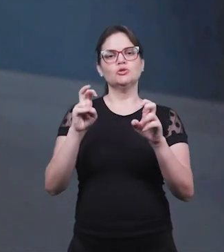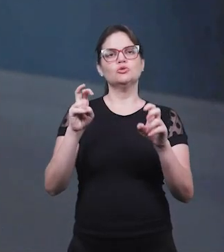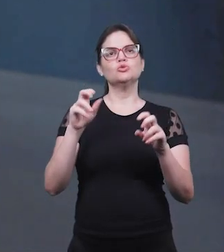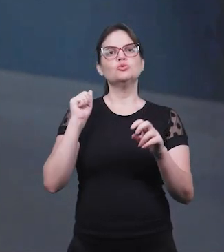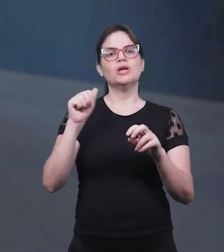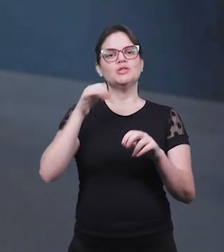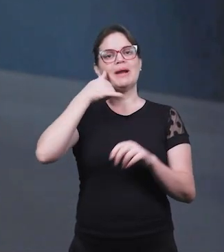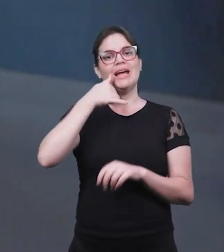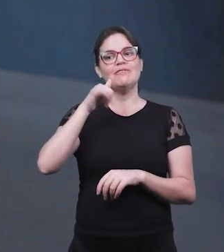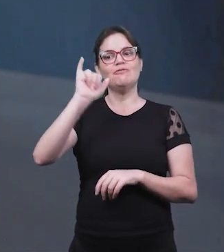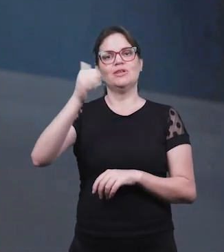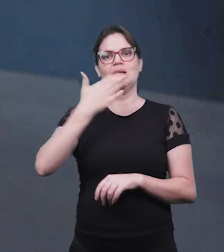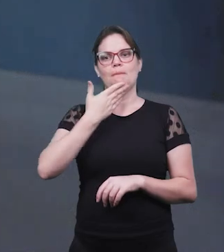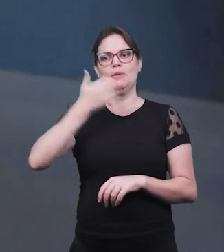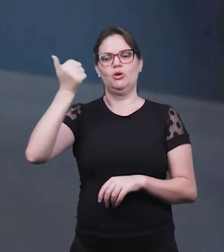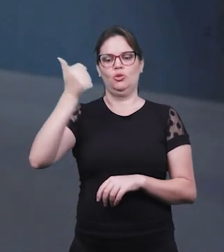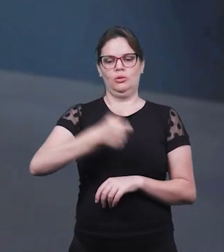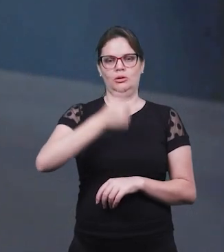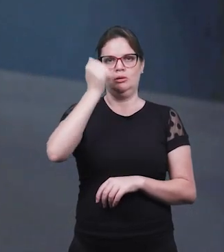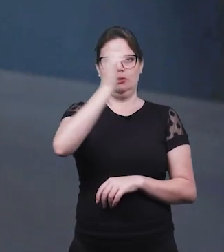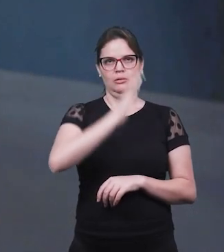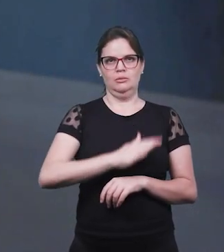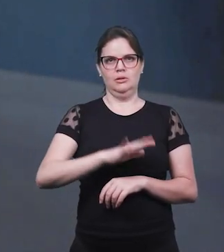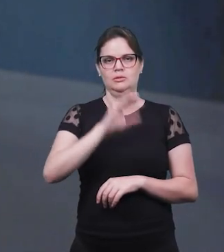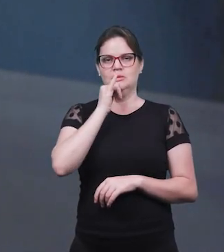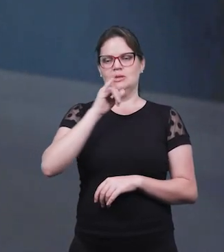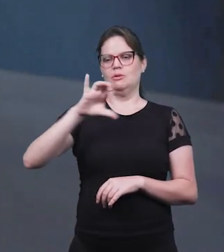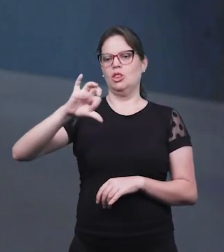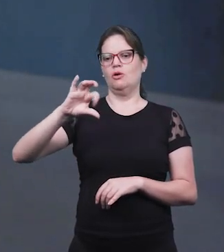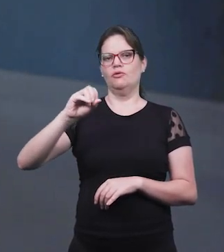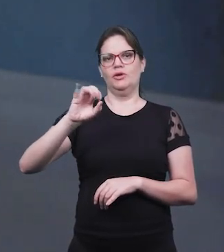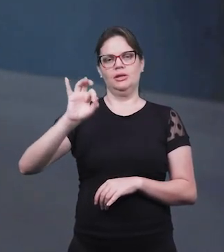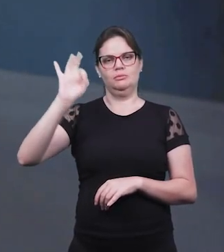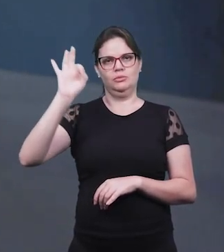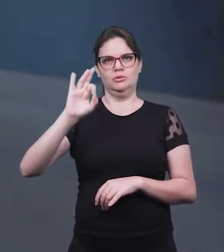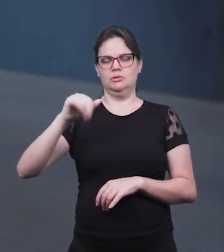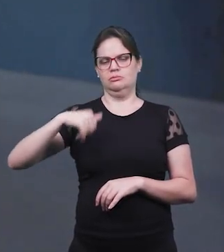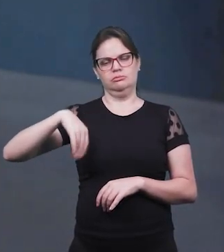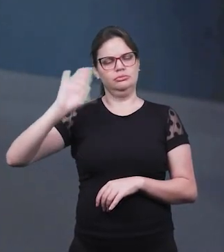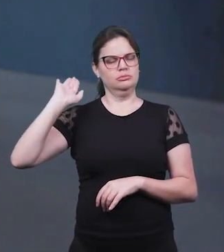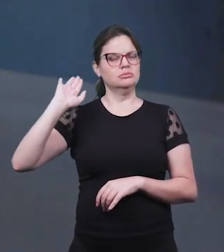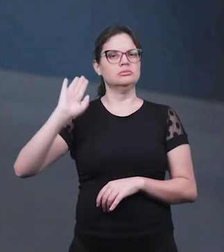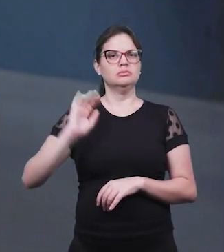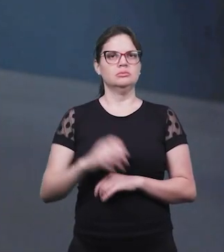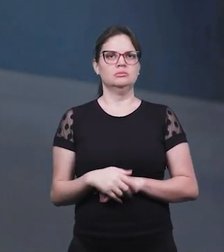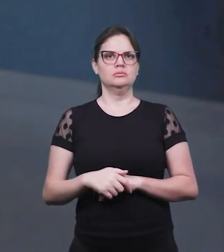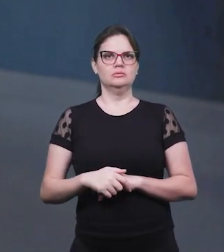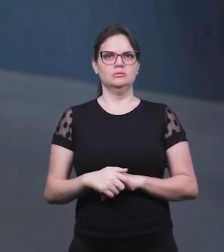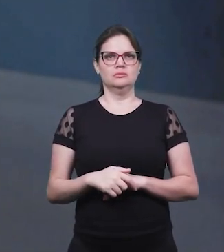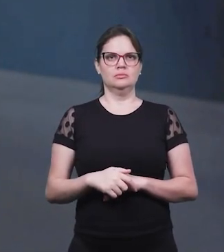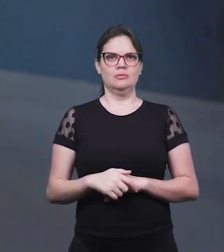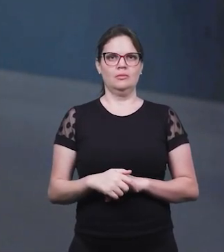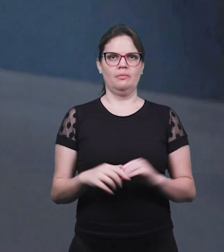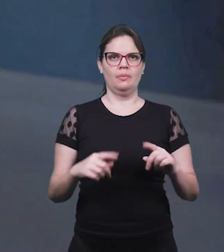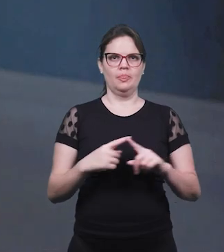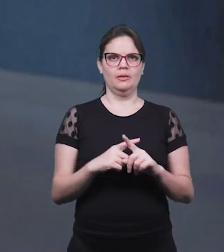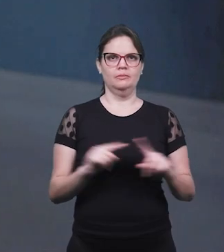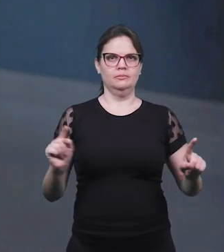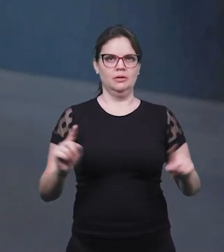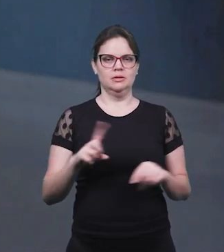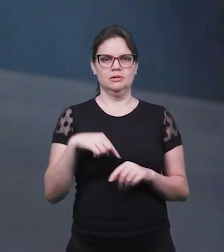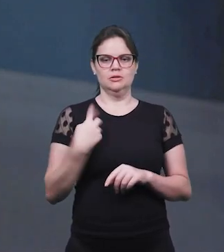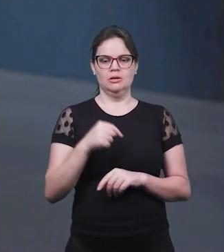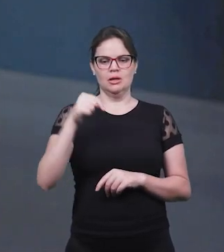prevenção ela é muito alta. Fala-se em torno de 90%, acima disso. E quando nós vemos os